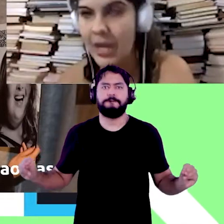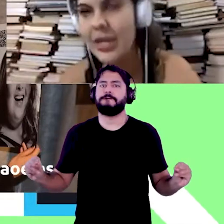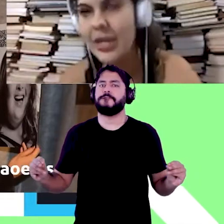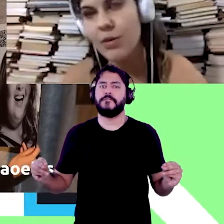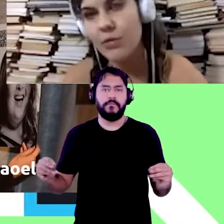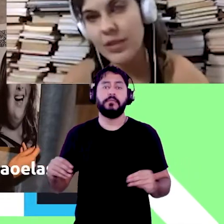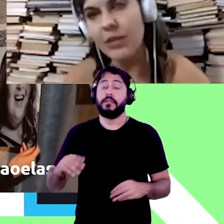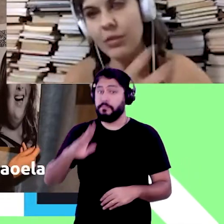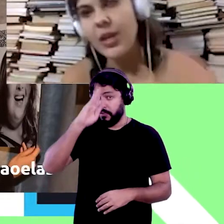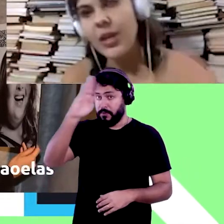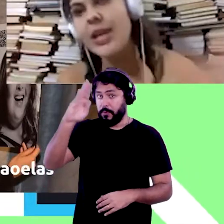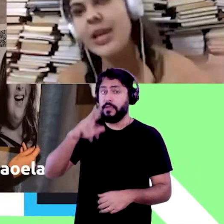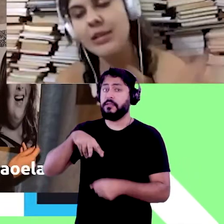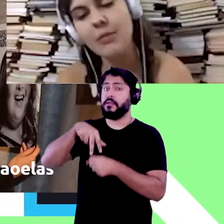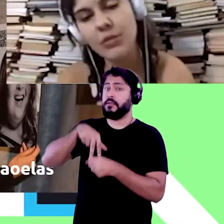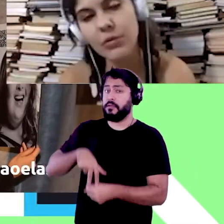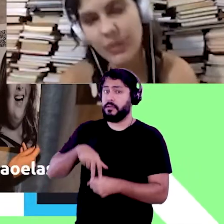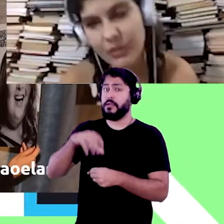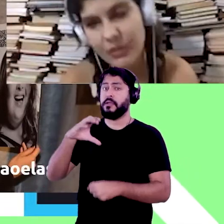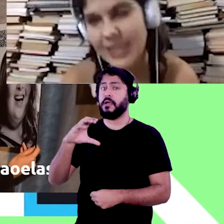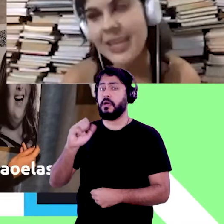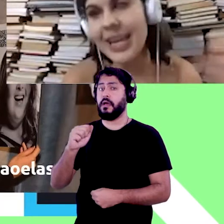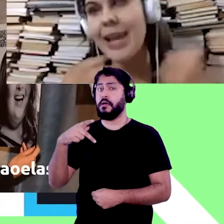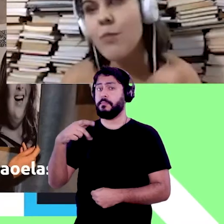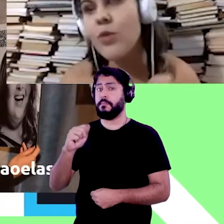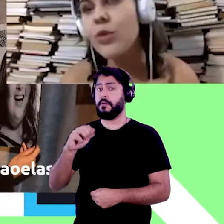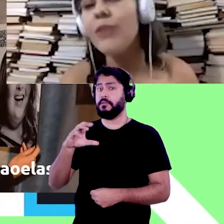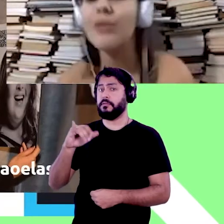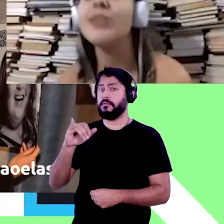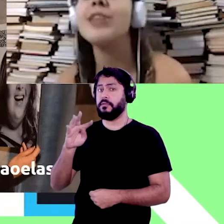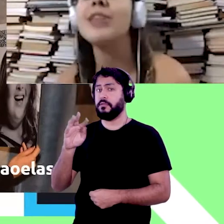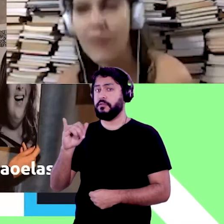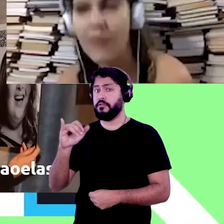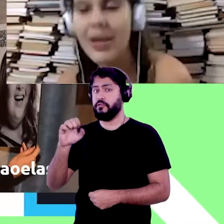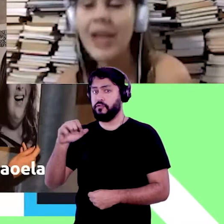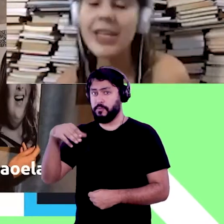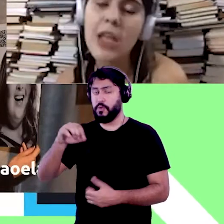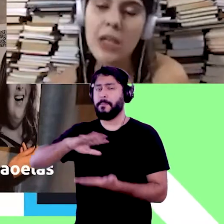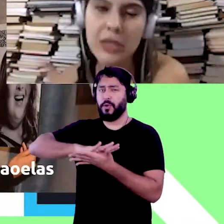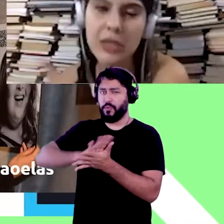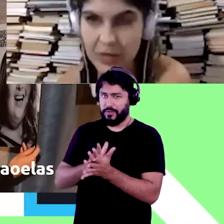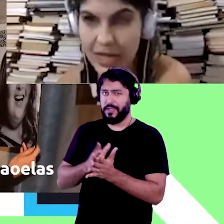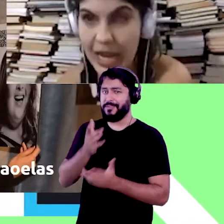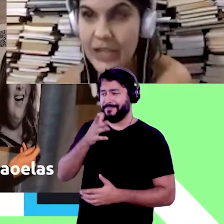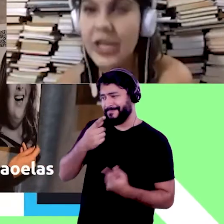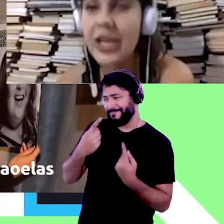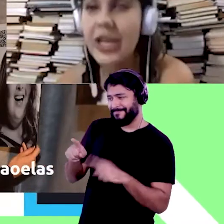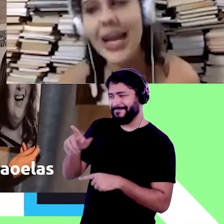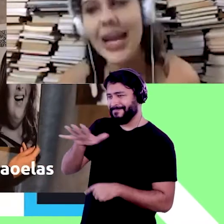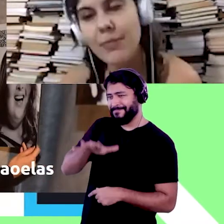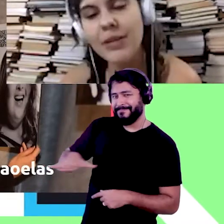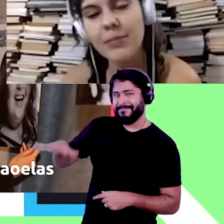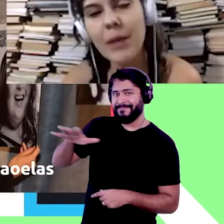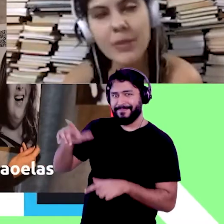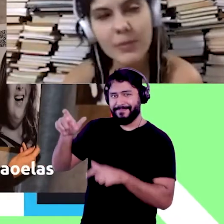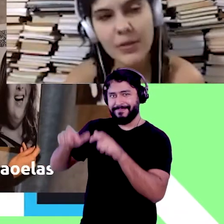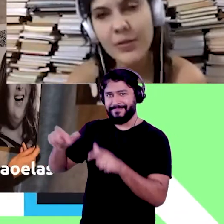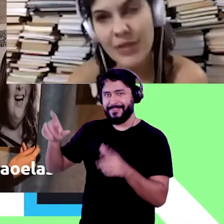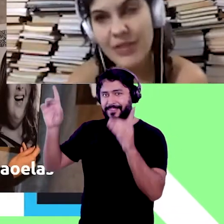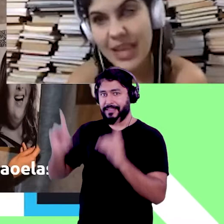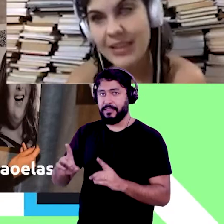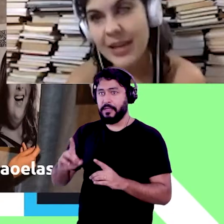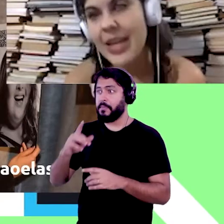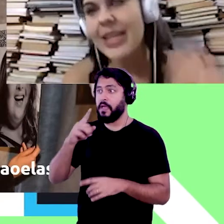né, que é o preconceito em relação à pessoa com deficiência, que ele é muito invisível ainda na nossa sociedade, até para as próprias pessoas